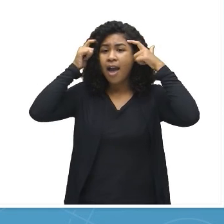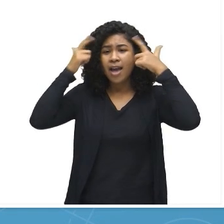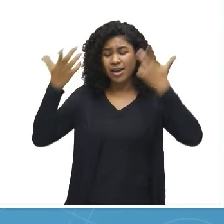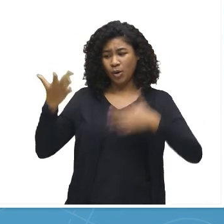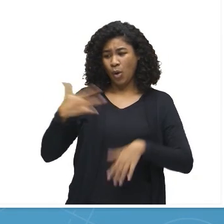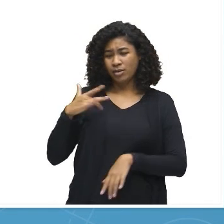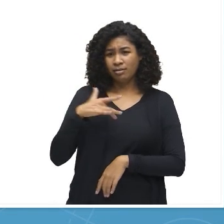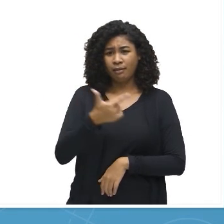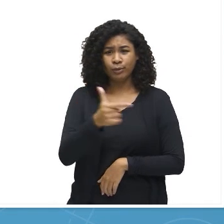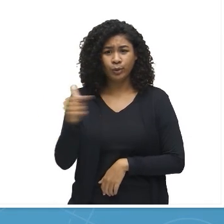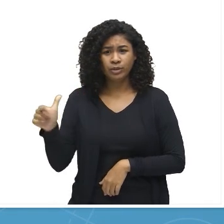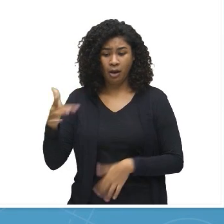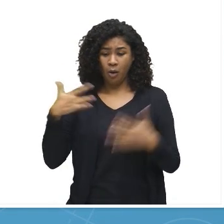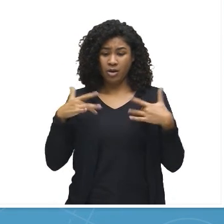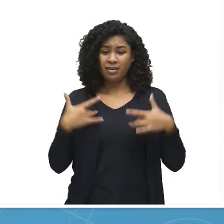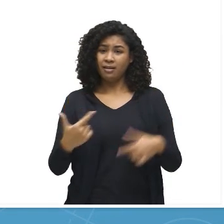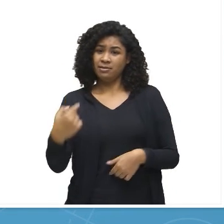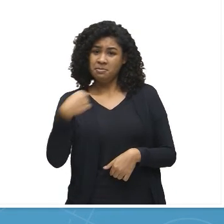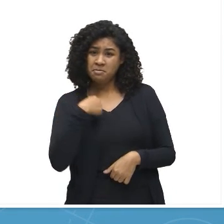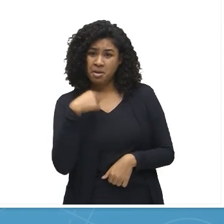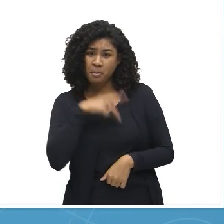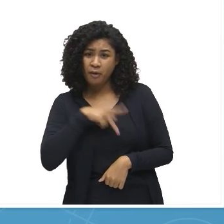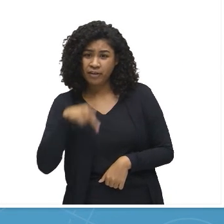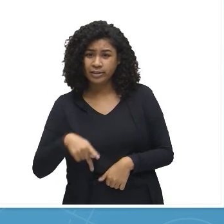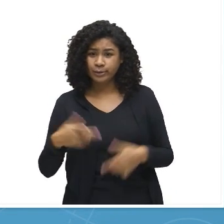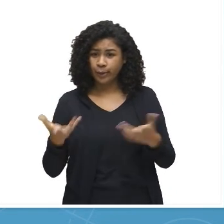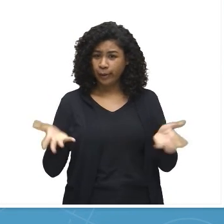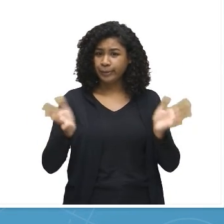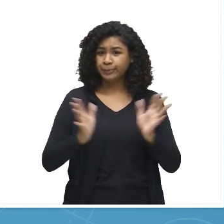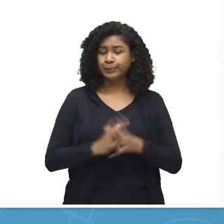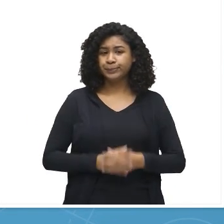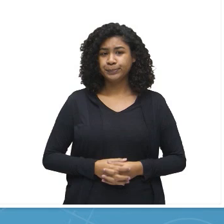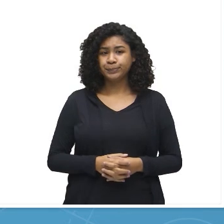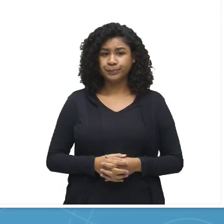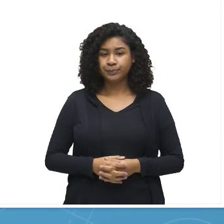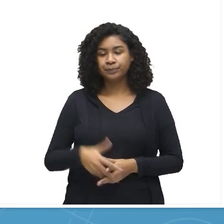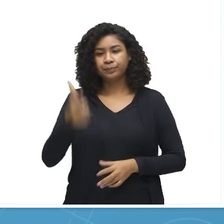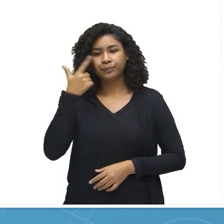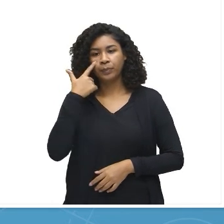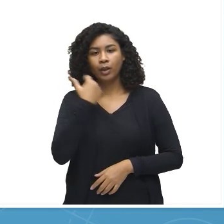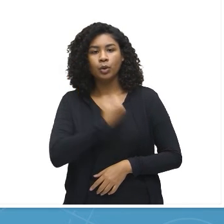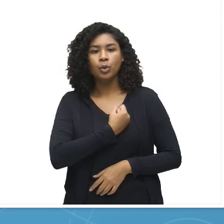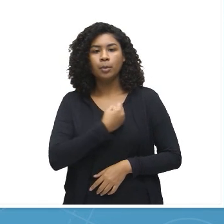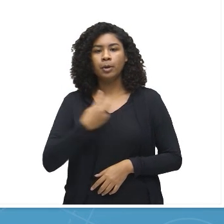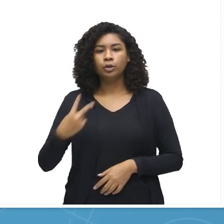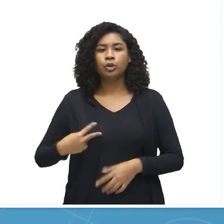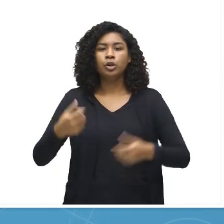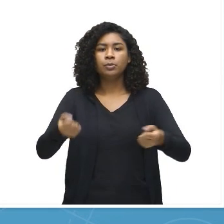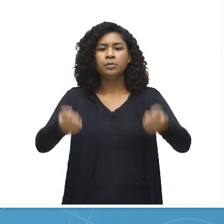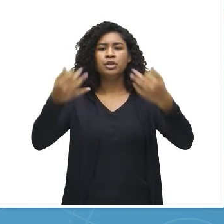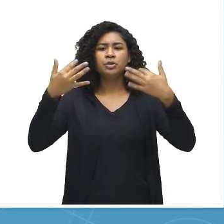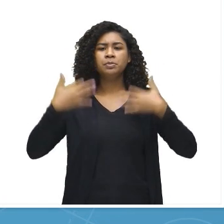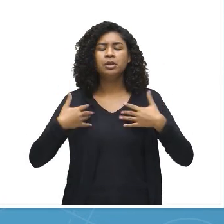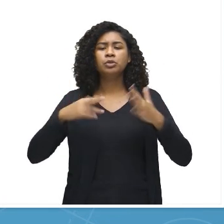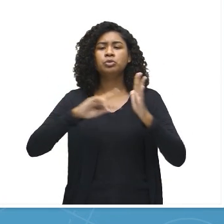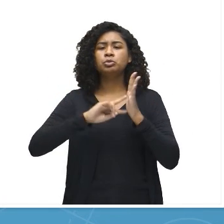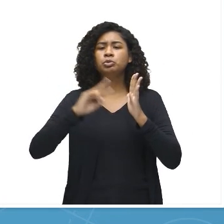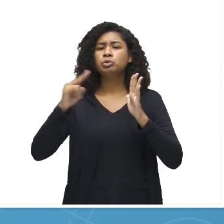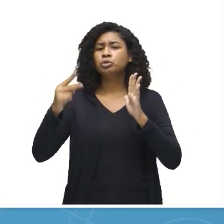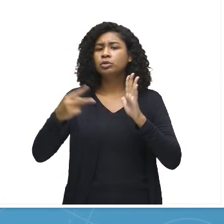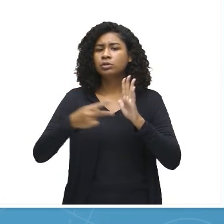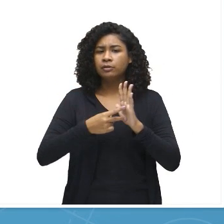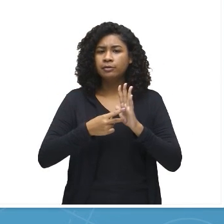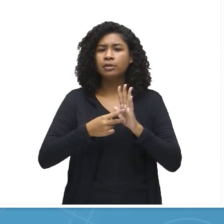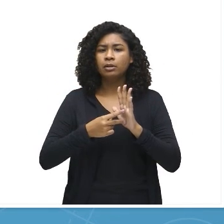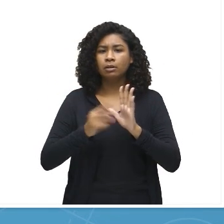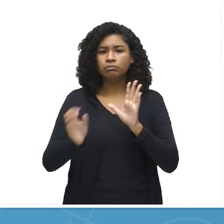coitado. Coitada de mim, professora Isabel. Explique o que foi o Renascimento